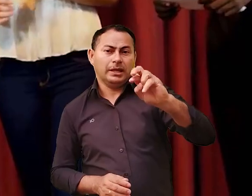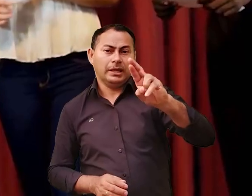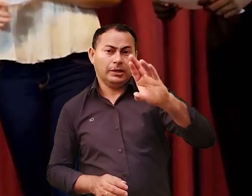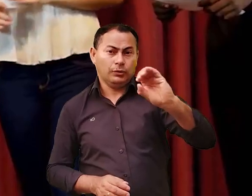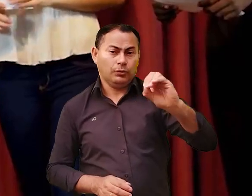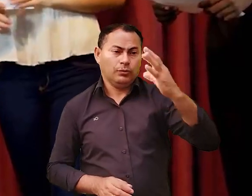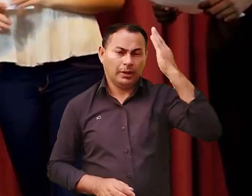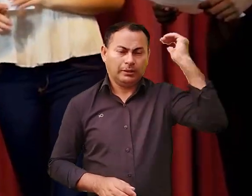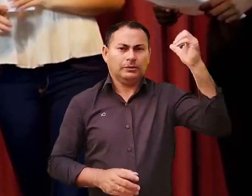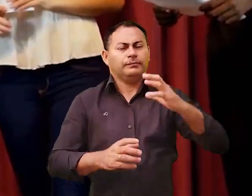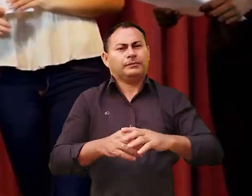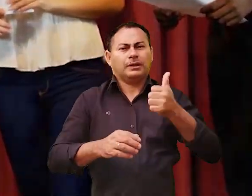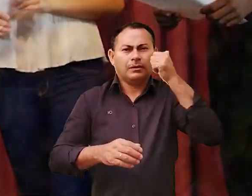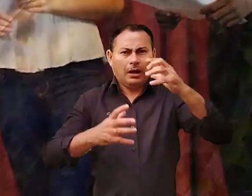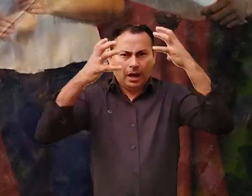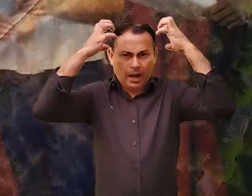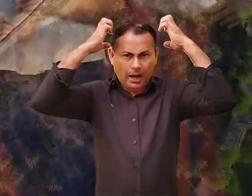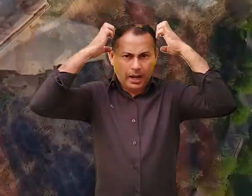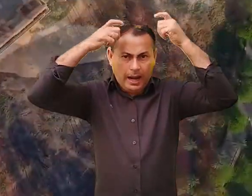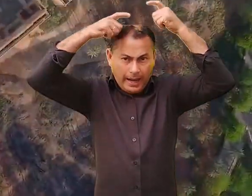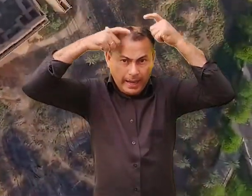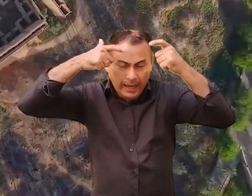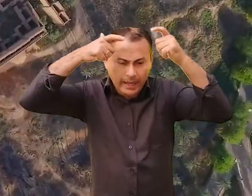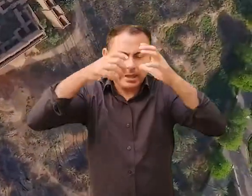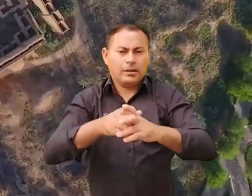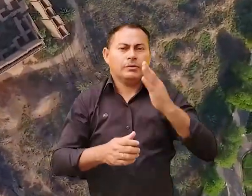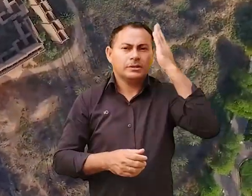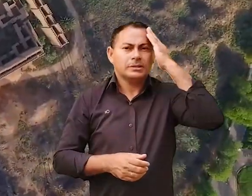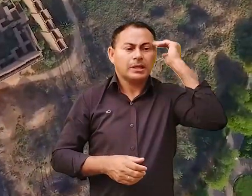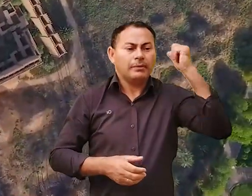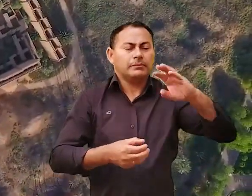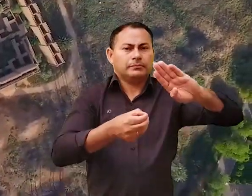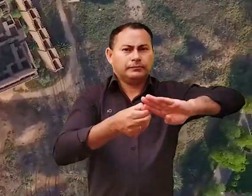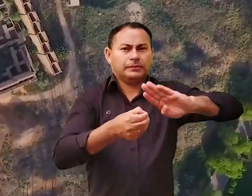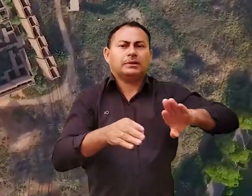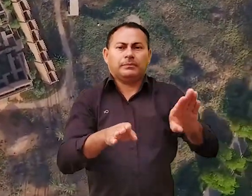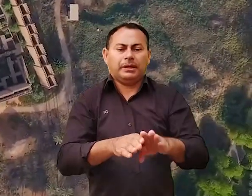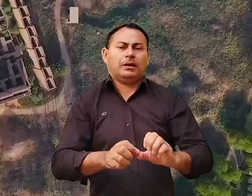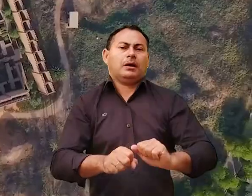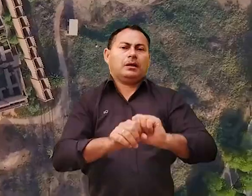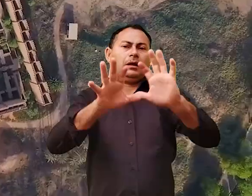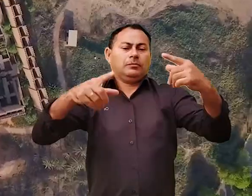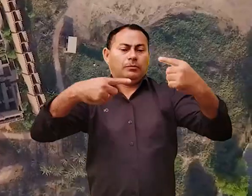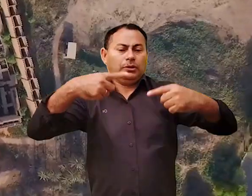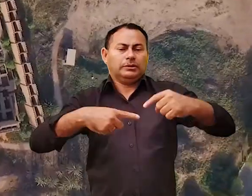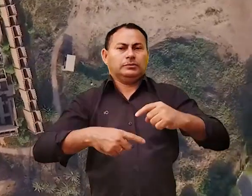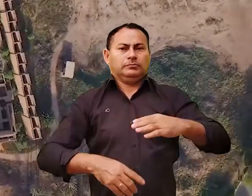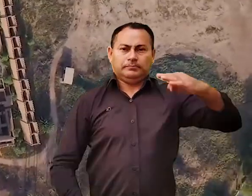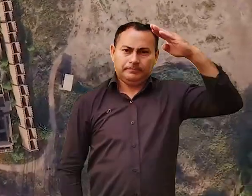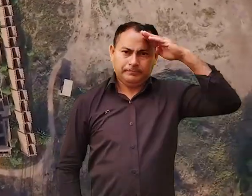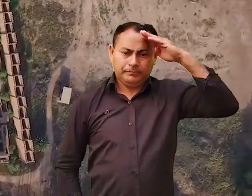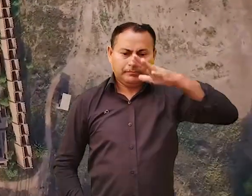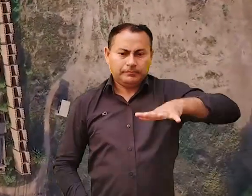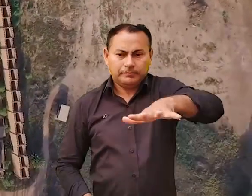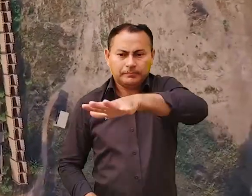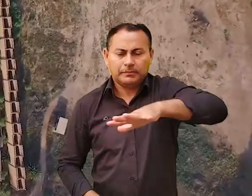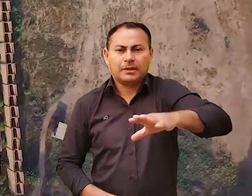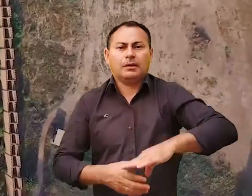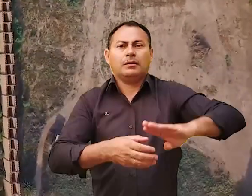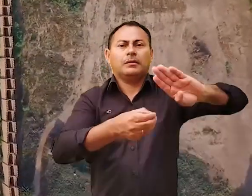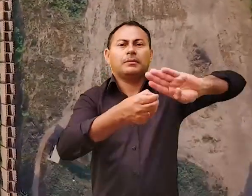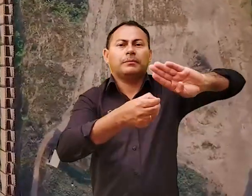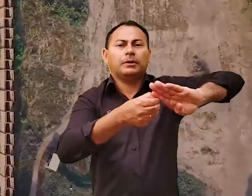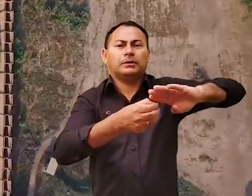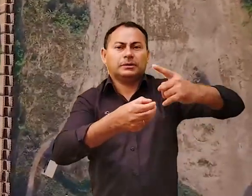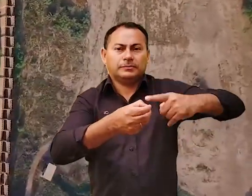Grande, rainhas, os sábios da Babilônia e, claro, políticos e soldados. O cenário seria a